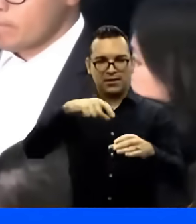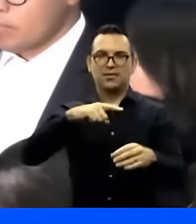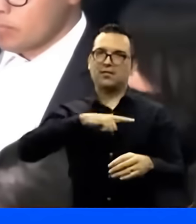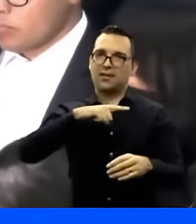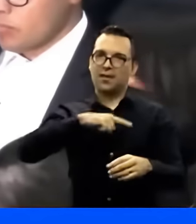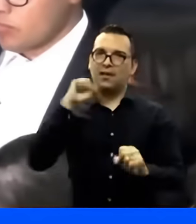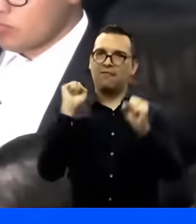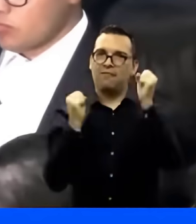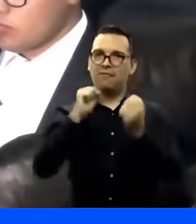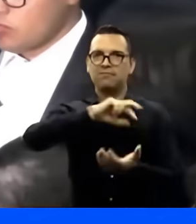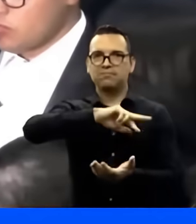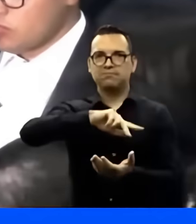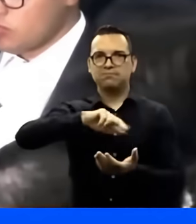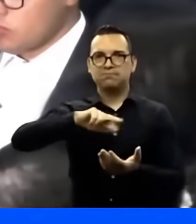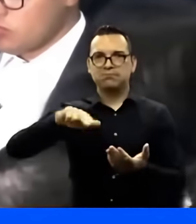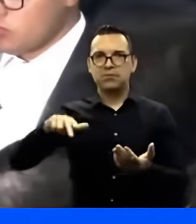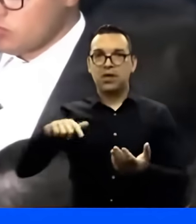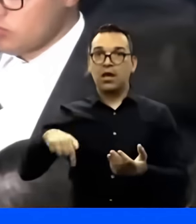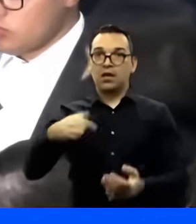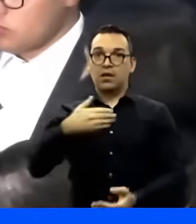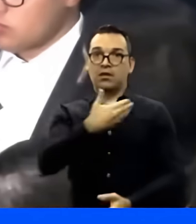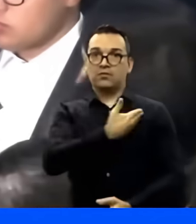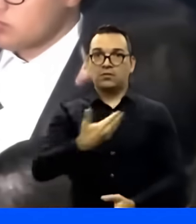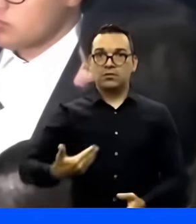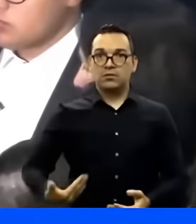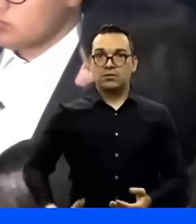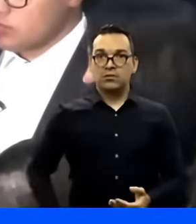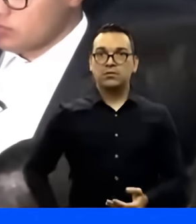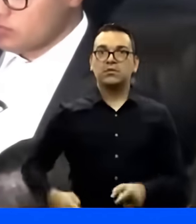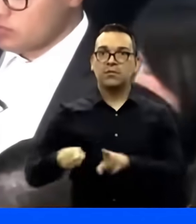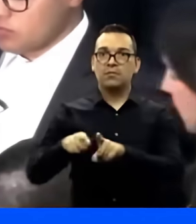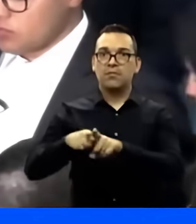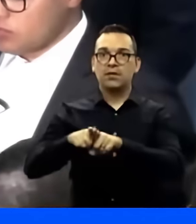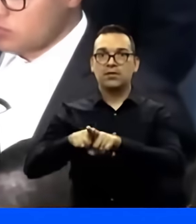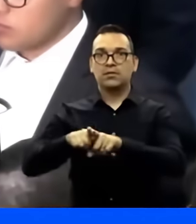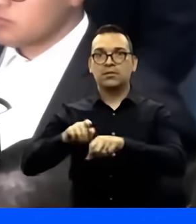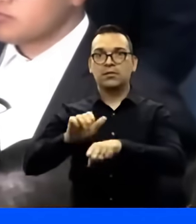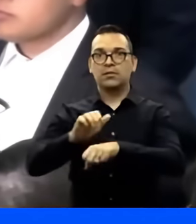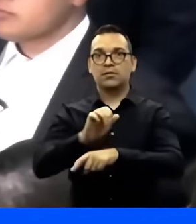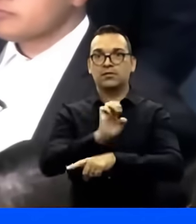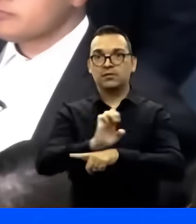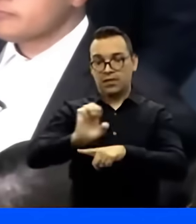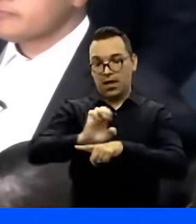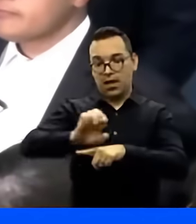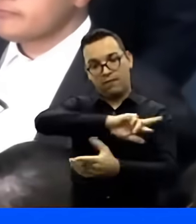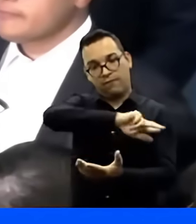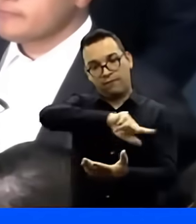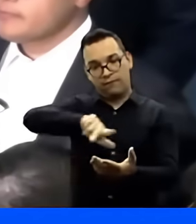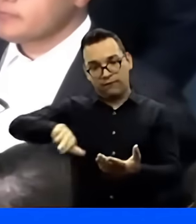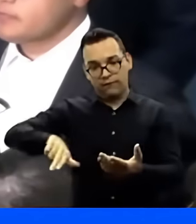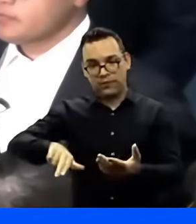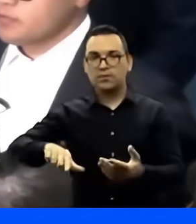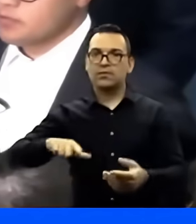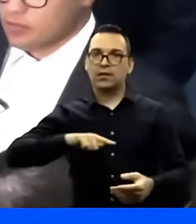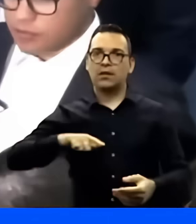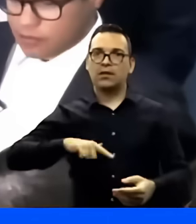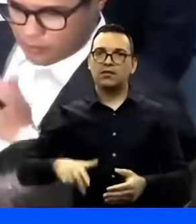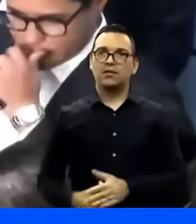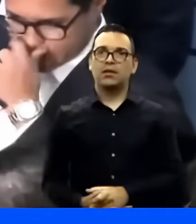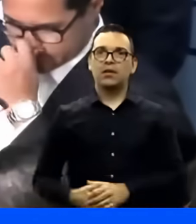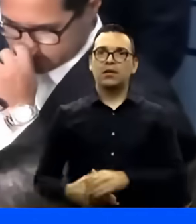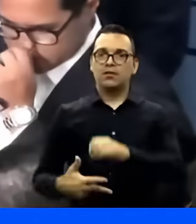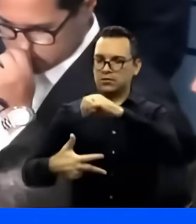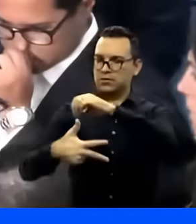valores. Isso serve para qualquer estado. Se a gente continuar assim, e nós, quando eu digo nós, é Executivo e Congresso Nacional, não